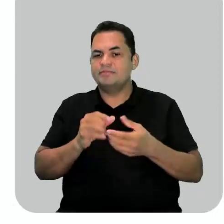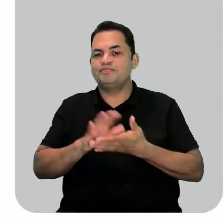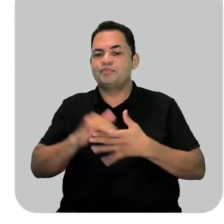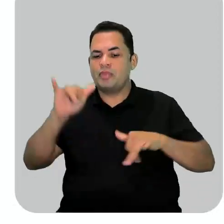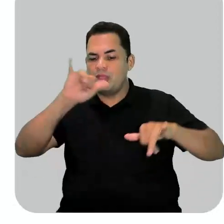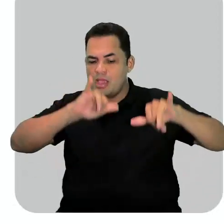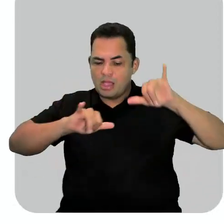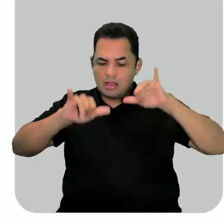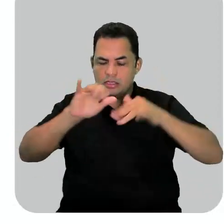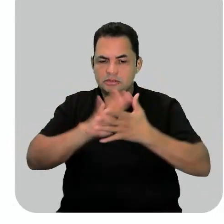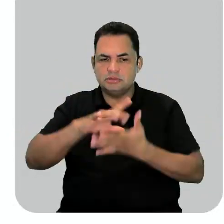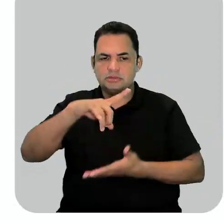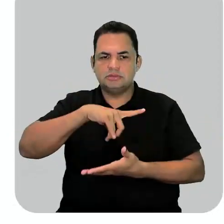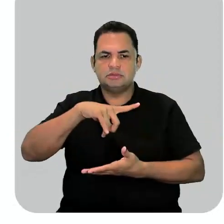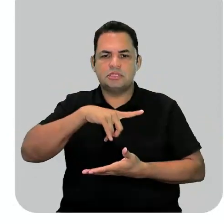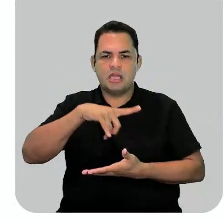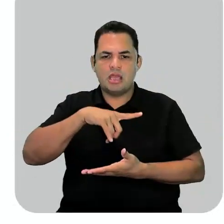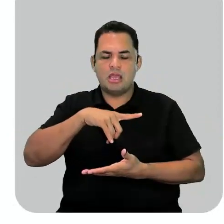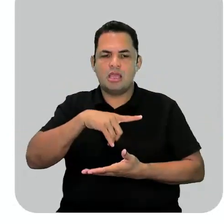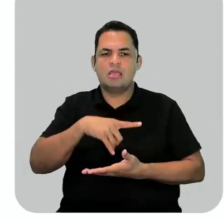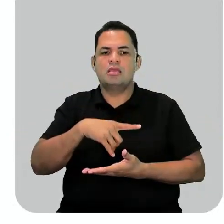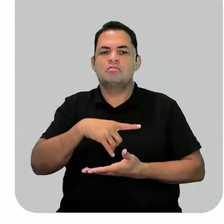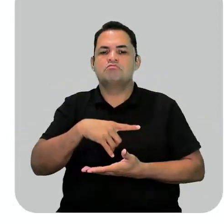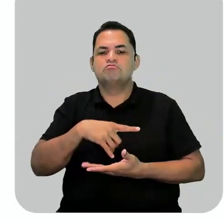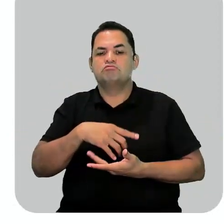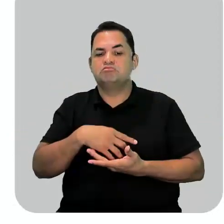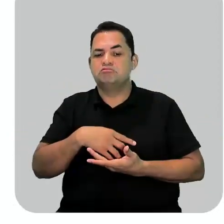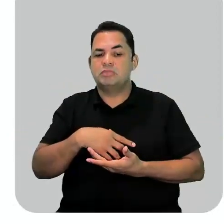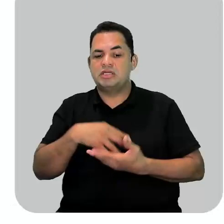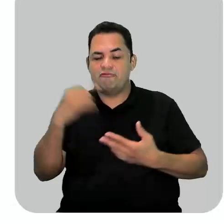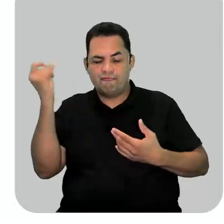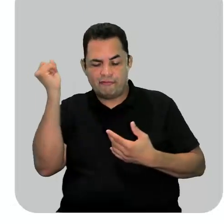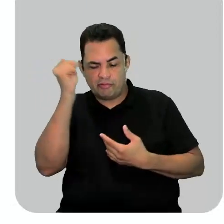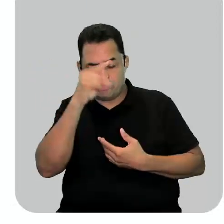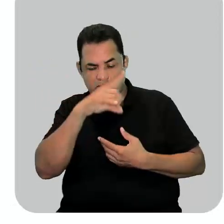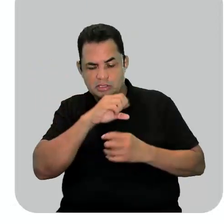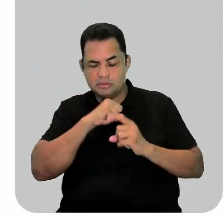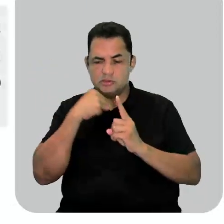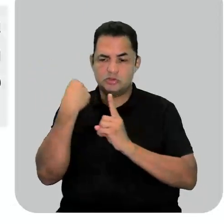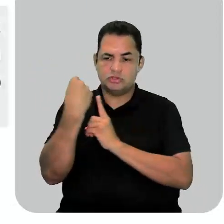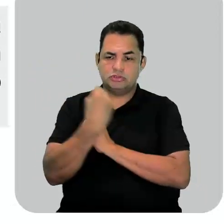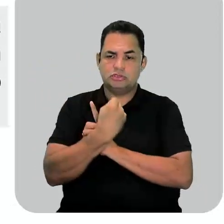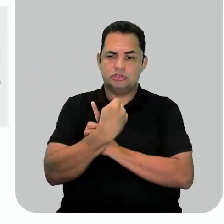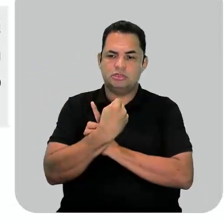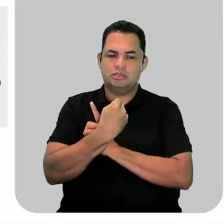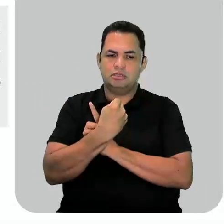normalmente ela tem uma dificuldade de socializar, dependendo do tipo e do grau, tá?